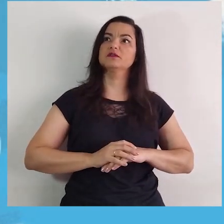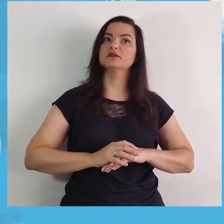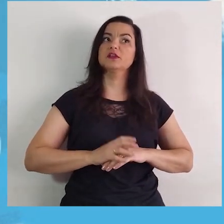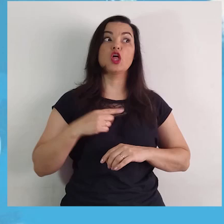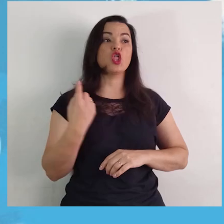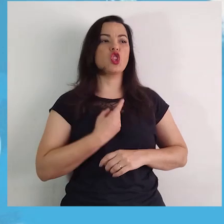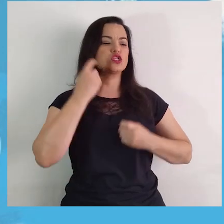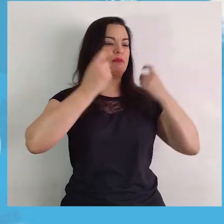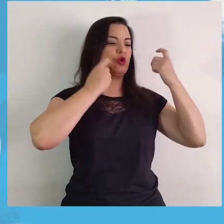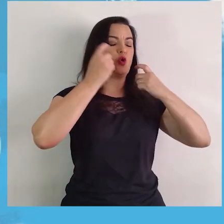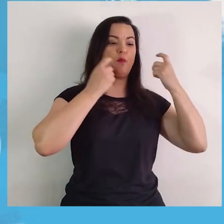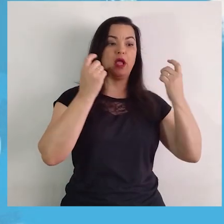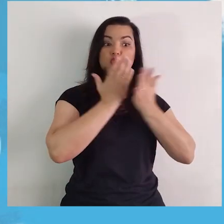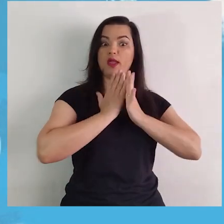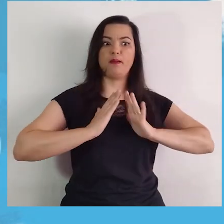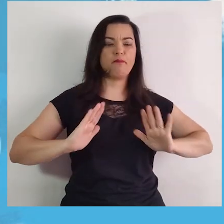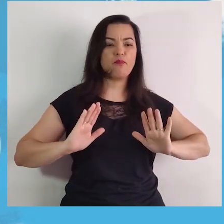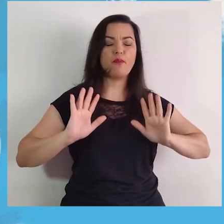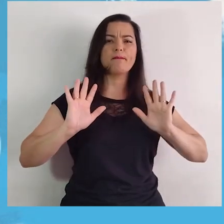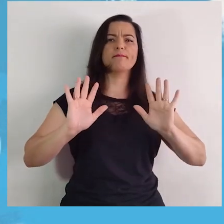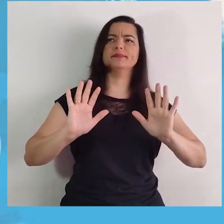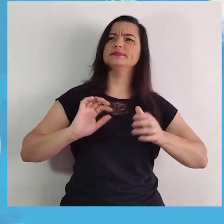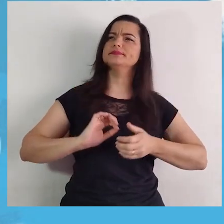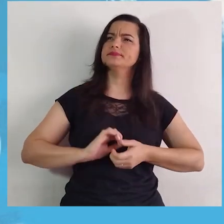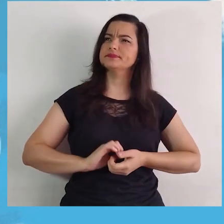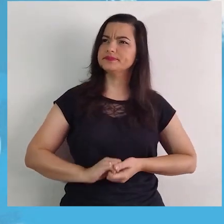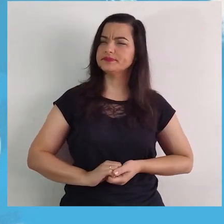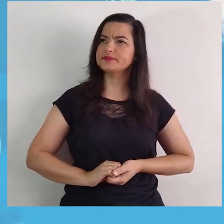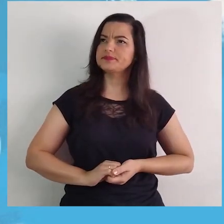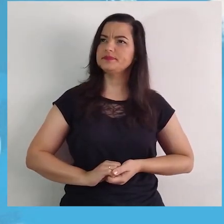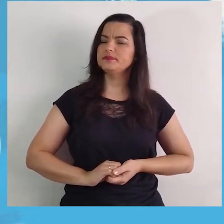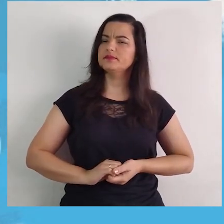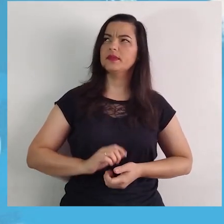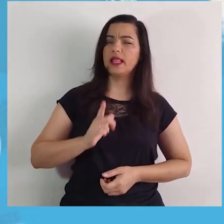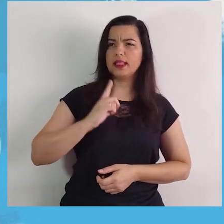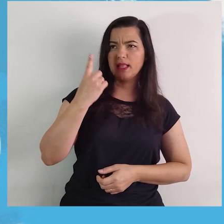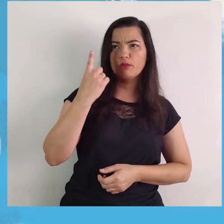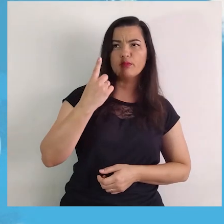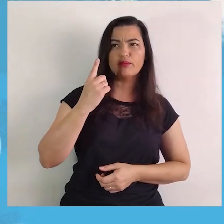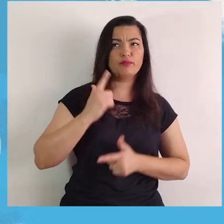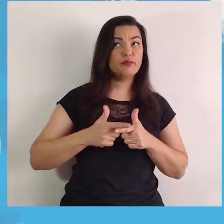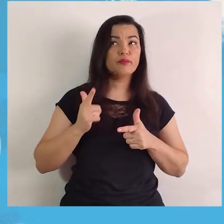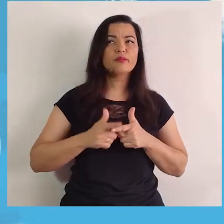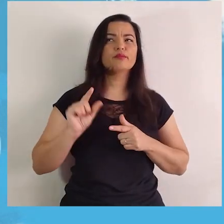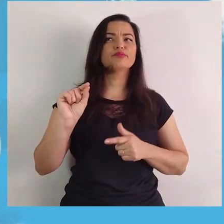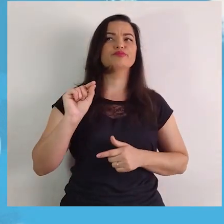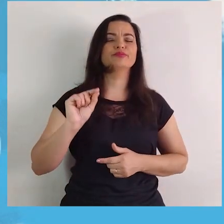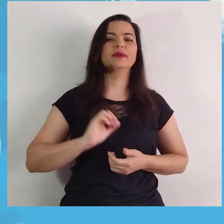fim às nossas preocupações." Mas só tem uma